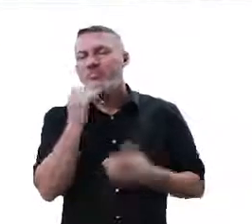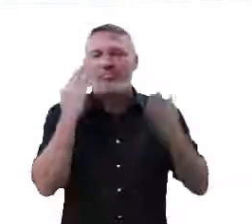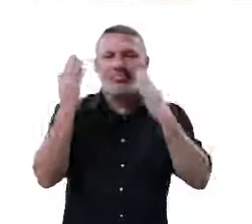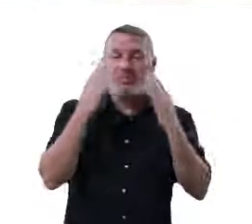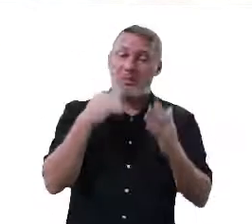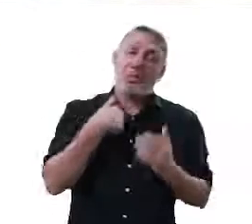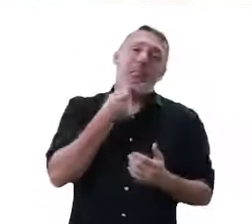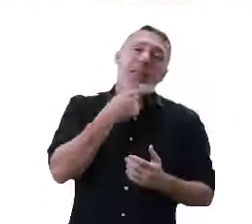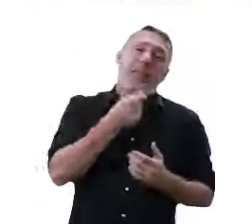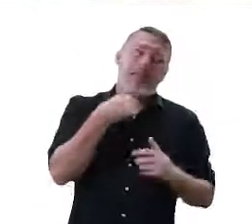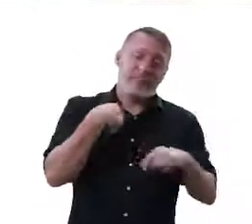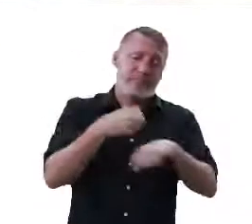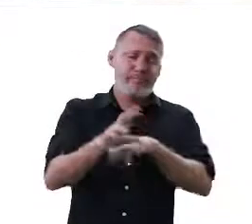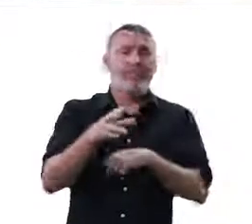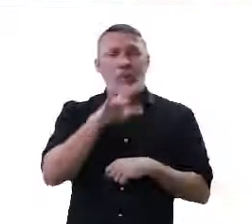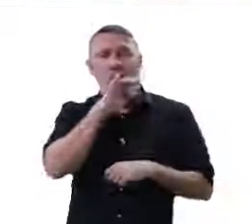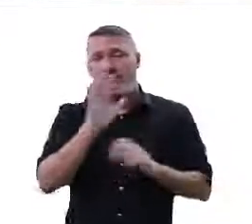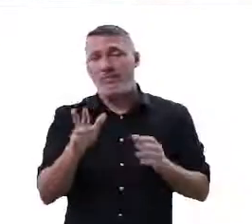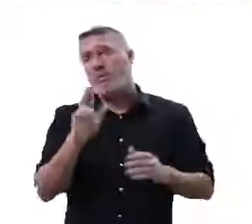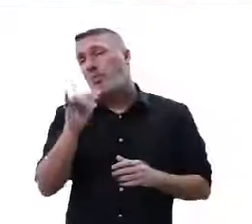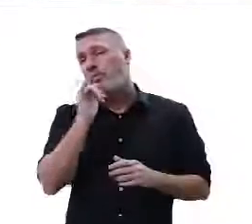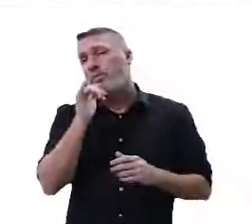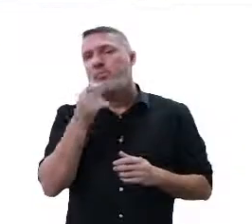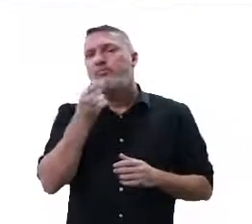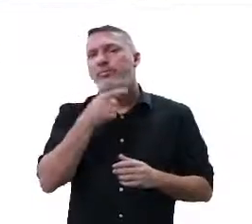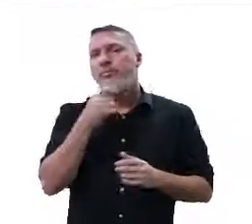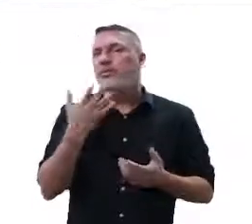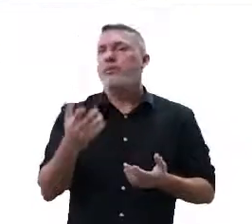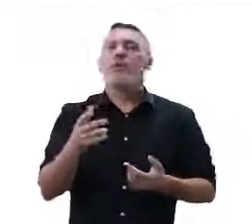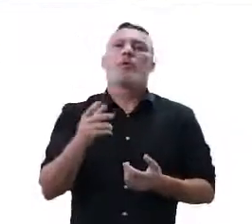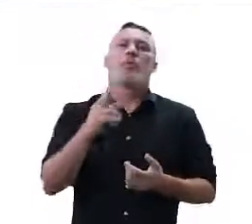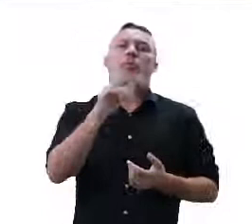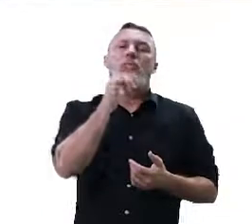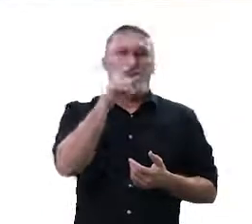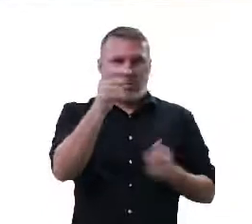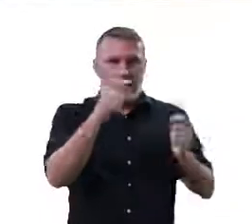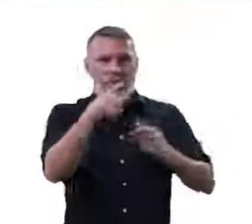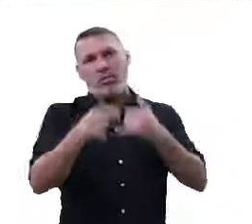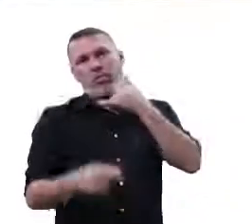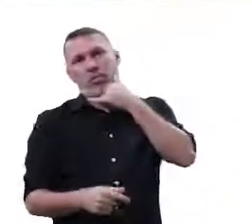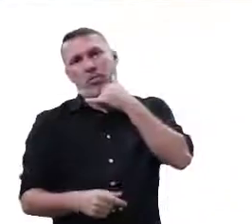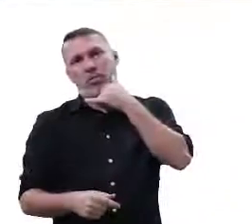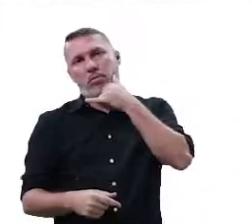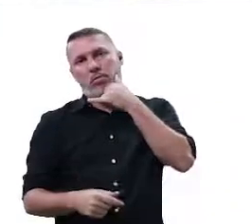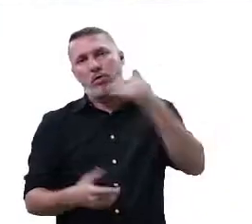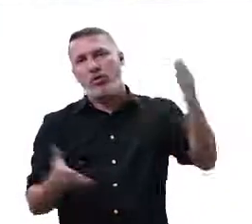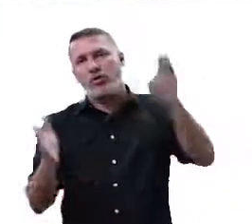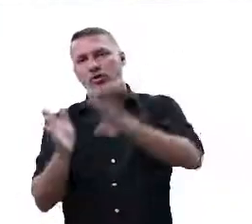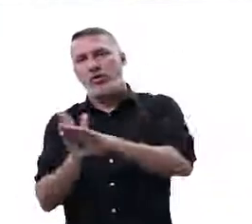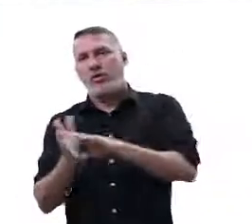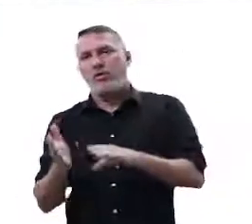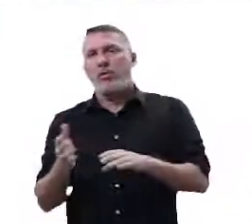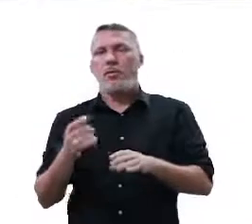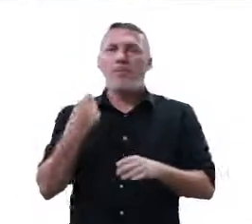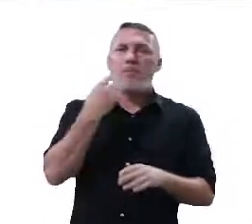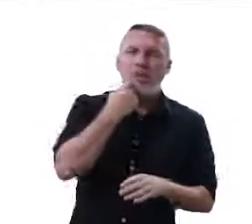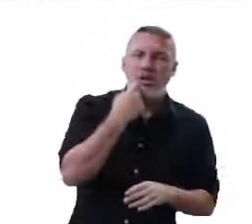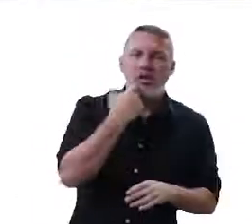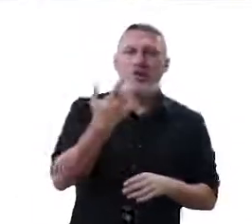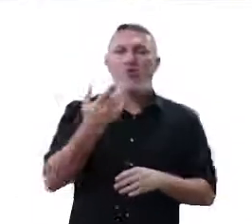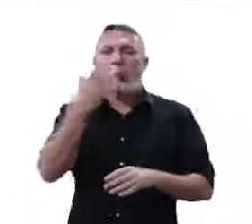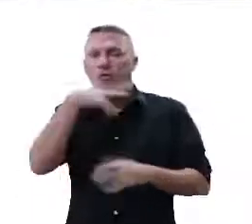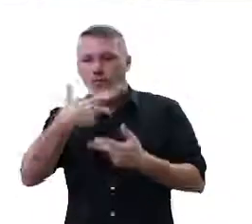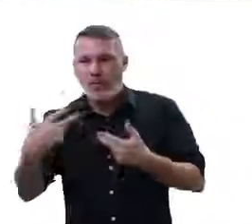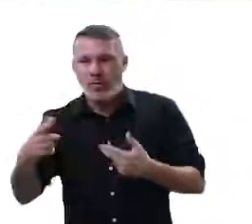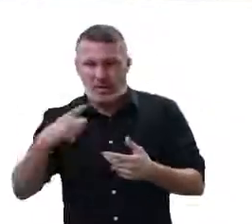uma piada, né? Sou péssimo em piadas, mas não existe, por exemplo, um delivery de peixes e frutos numa sociedade indígena.